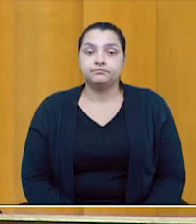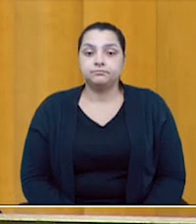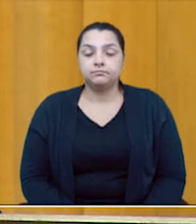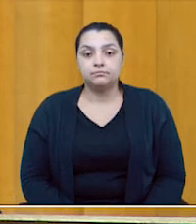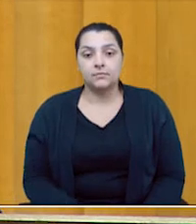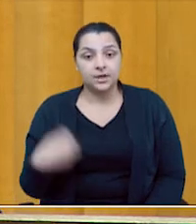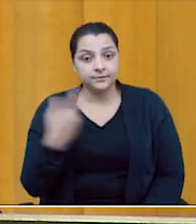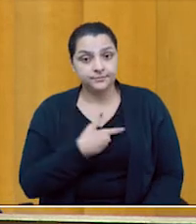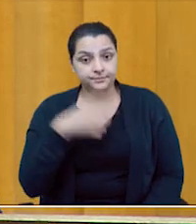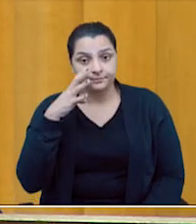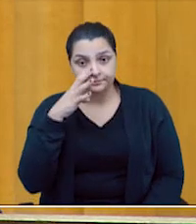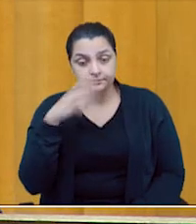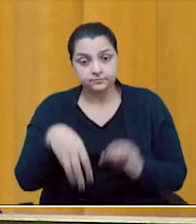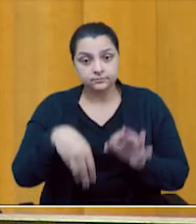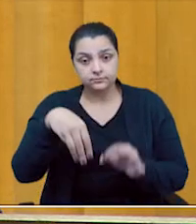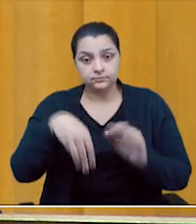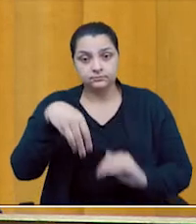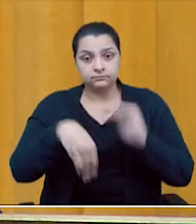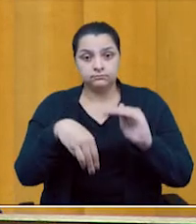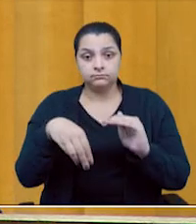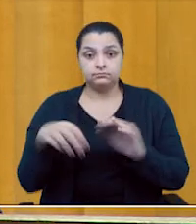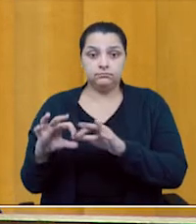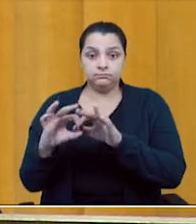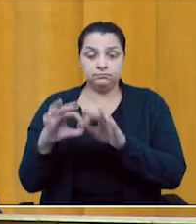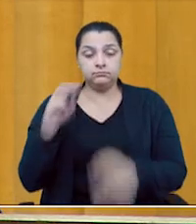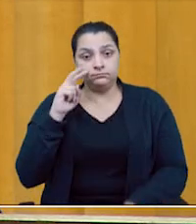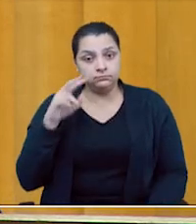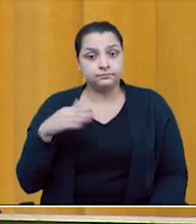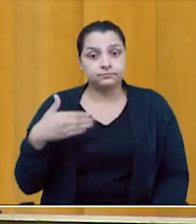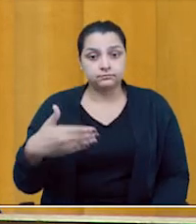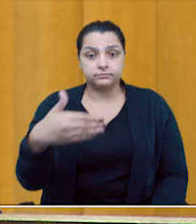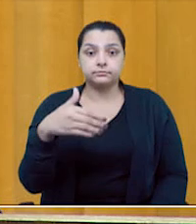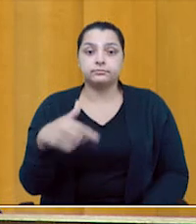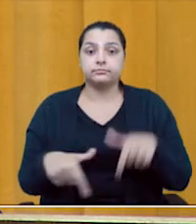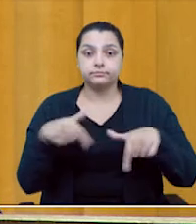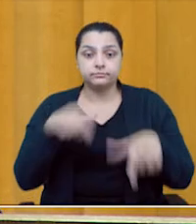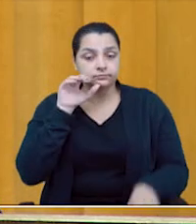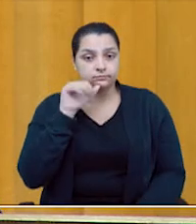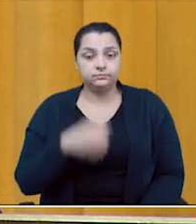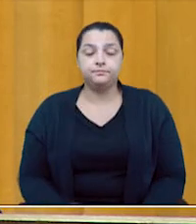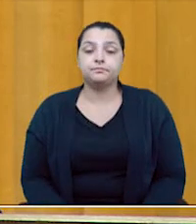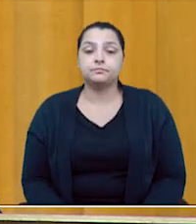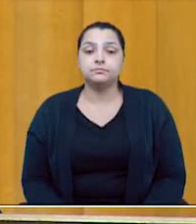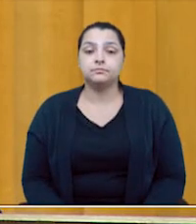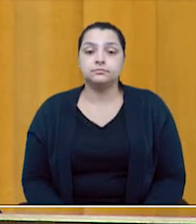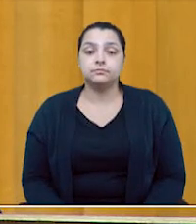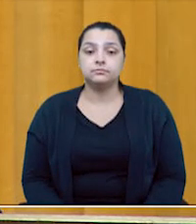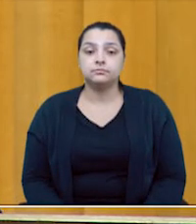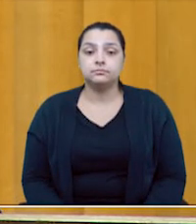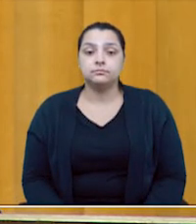na magistratura da União, e vamos ver isso muito em breve também nos servidores, uma tendência à fragmentação